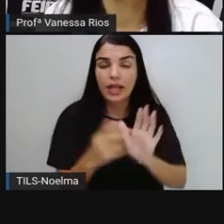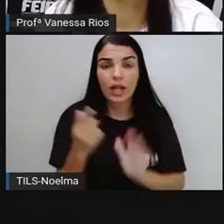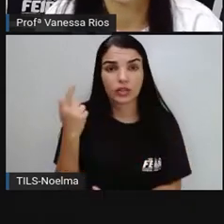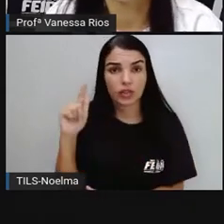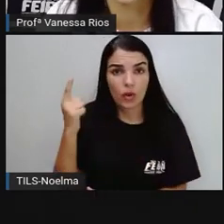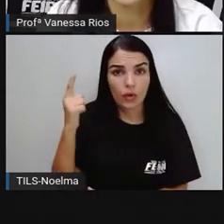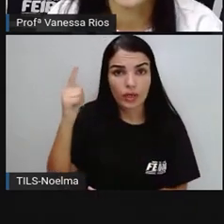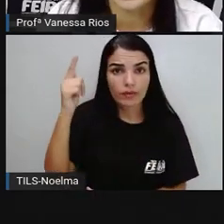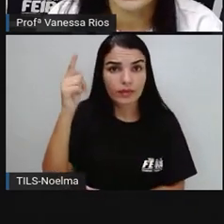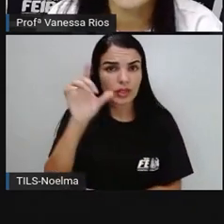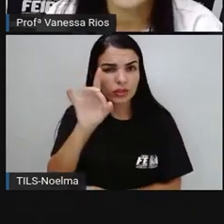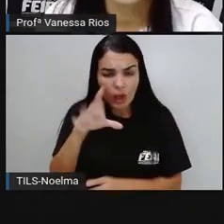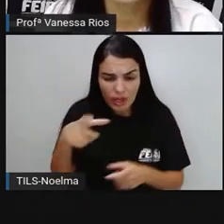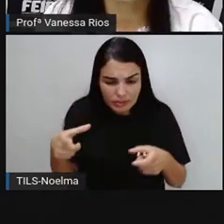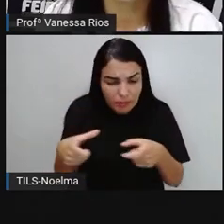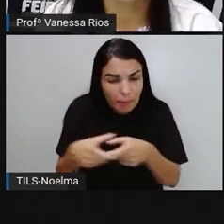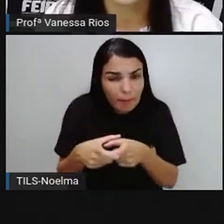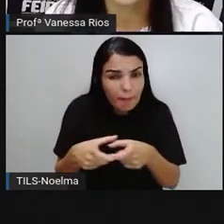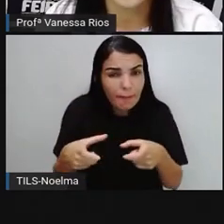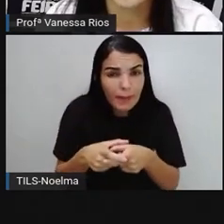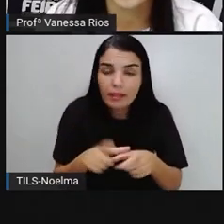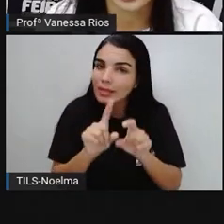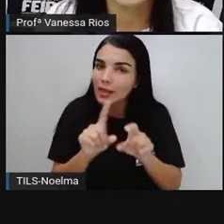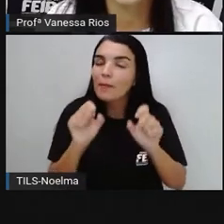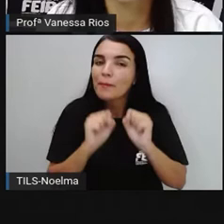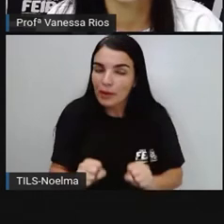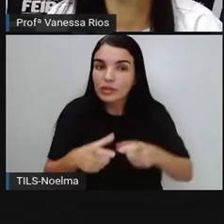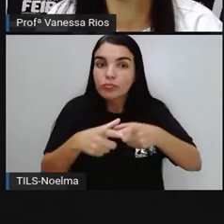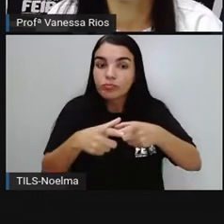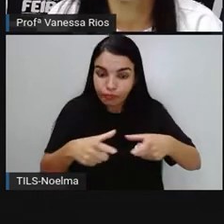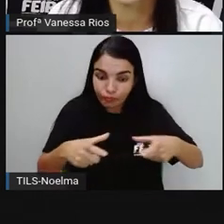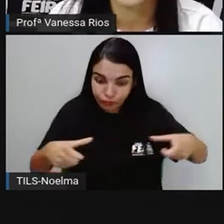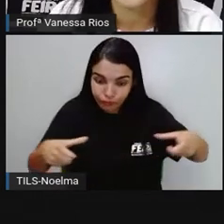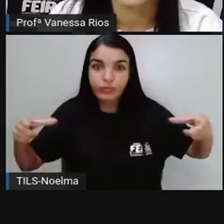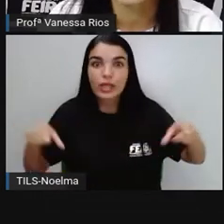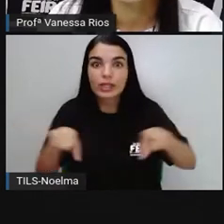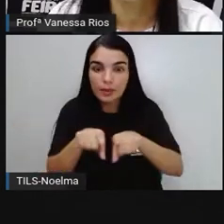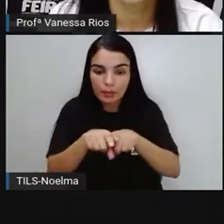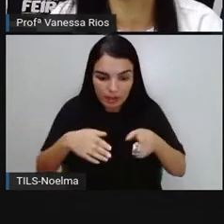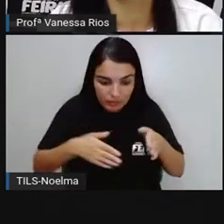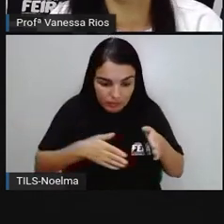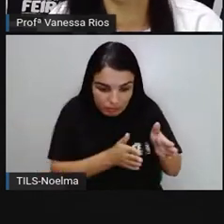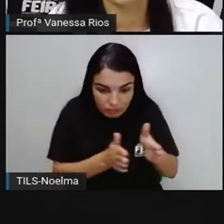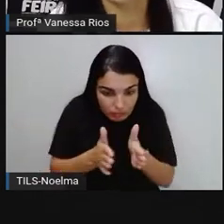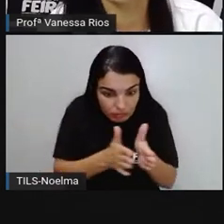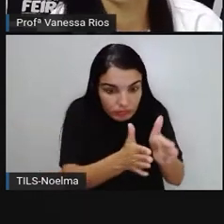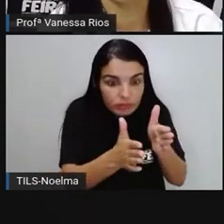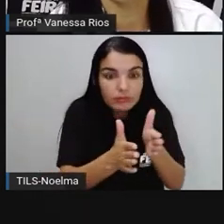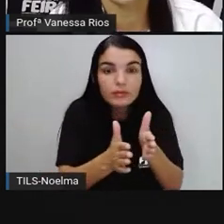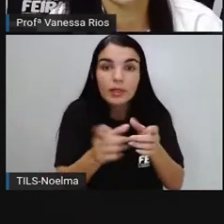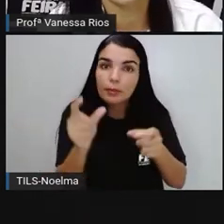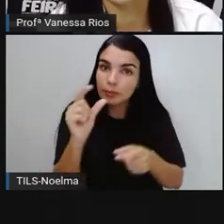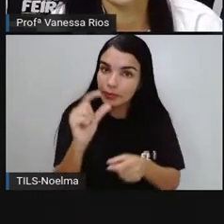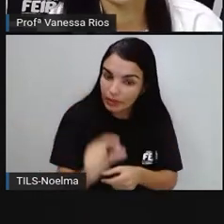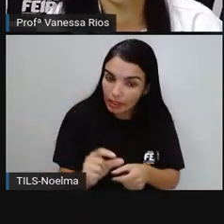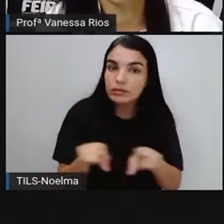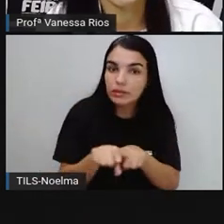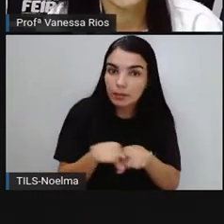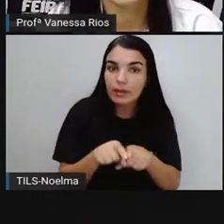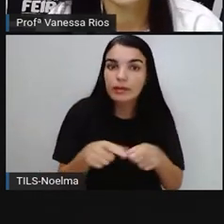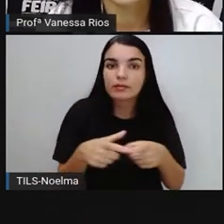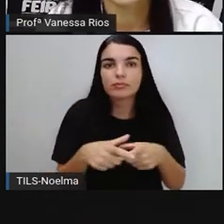não só espaços pequenos, não só trajetos e percursos pequenos, como também se referir,